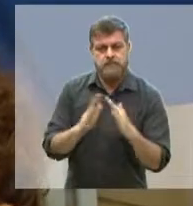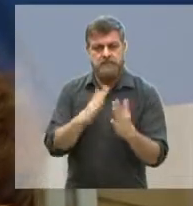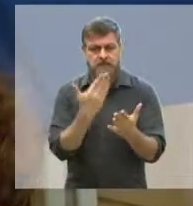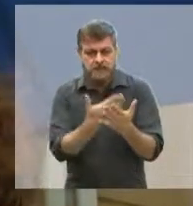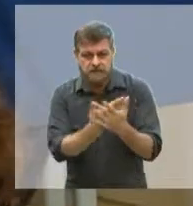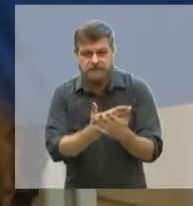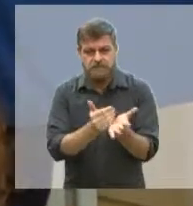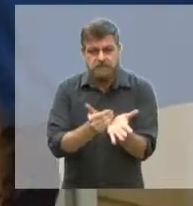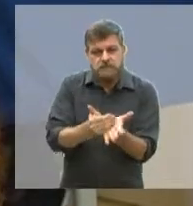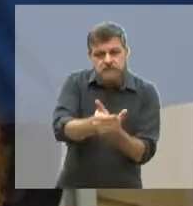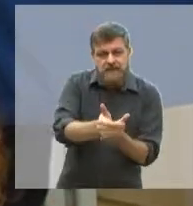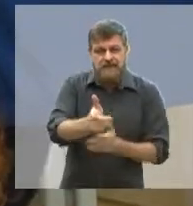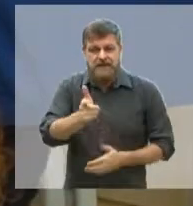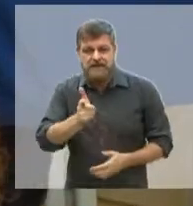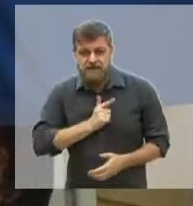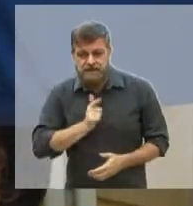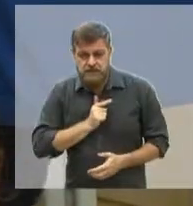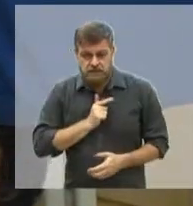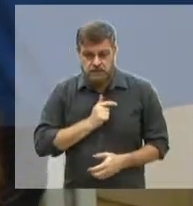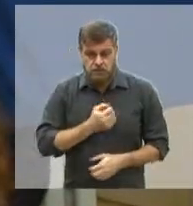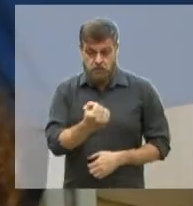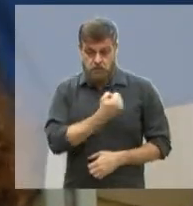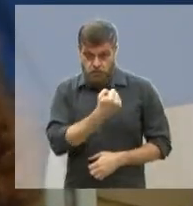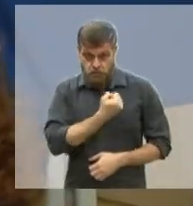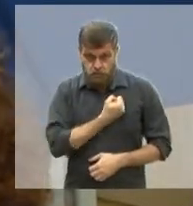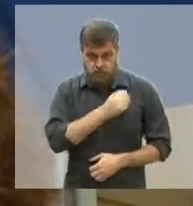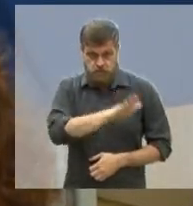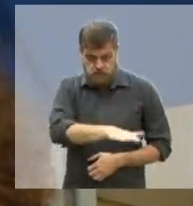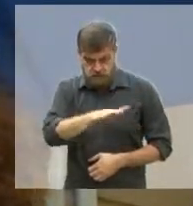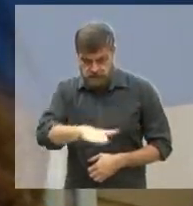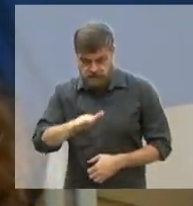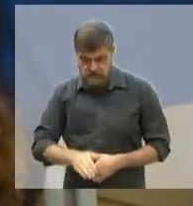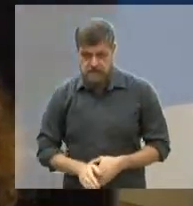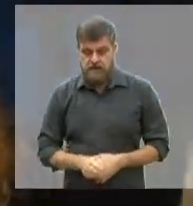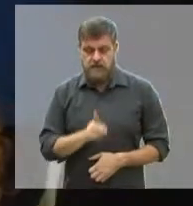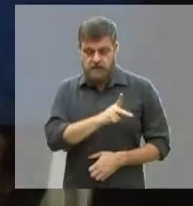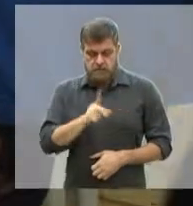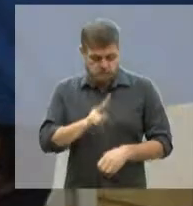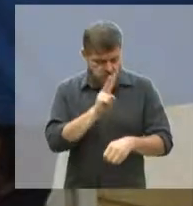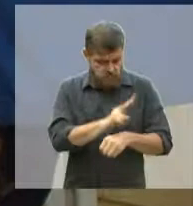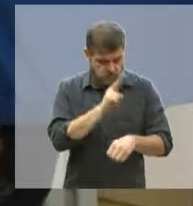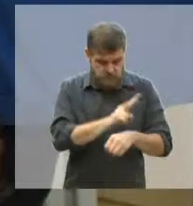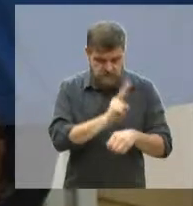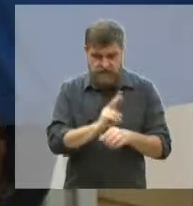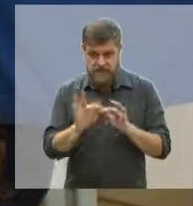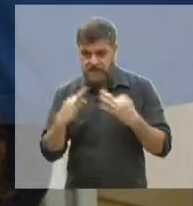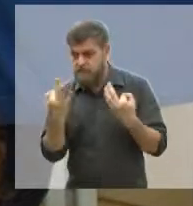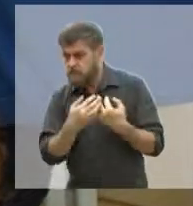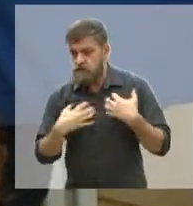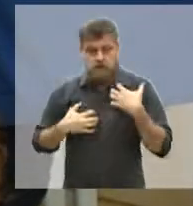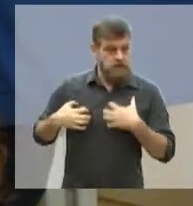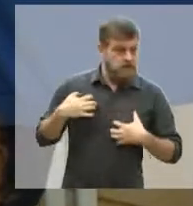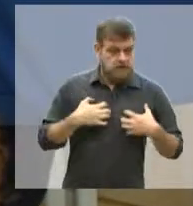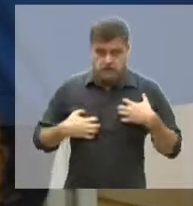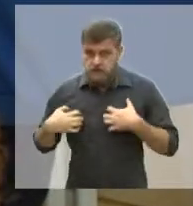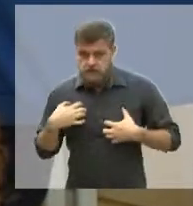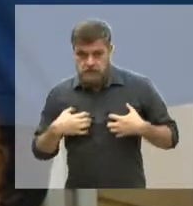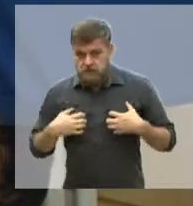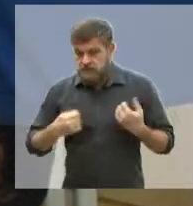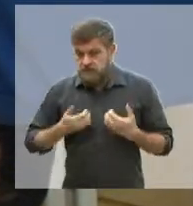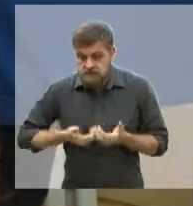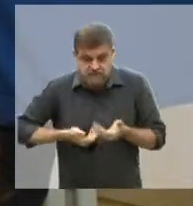com uma quantidade adequada de crianças por professor, as famílias no desespero para ter um lugar para